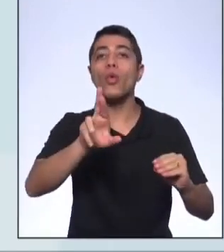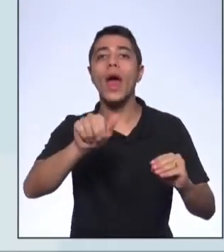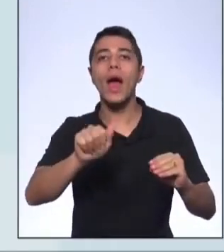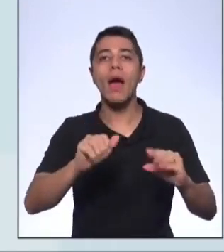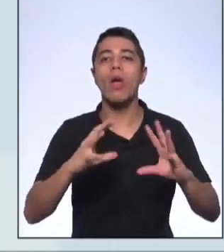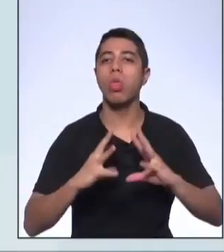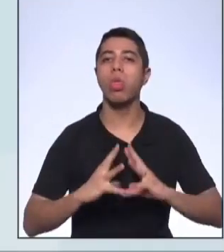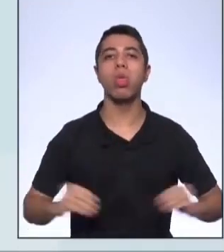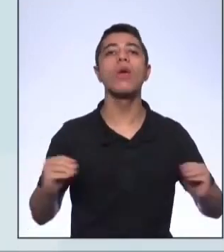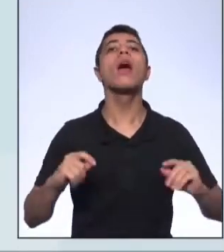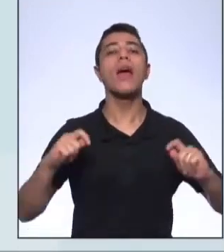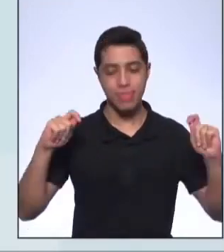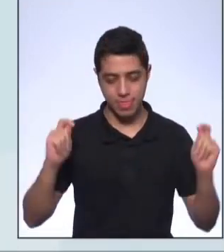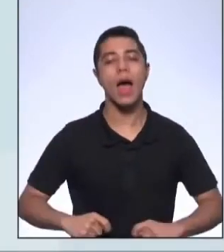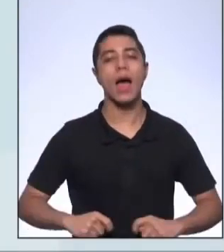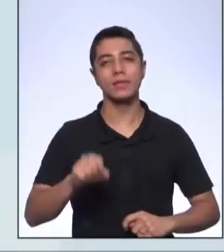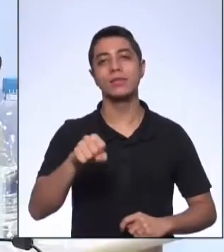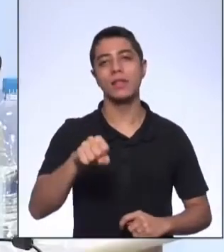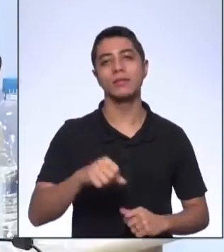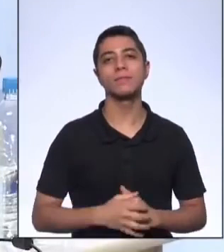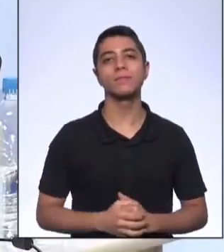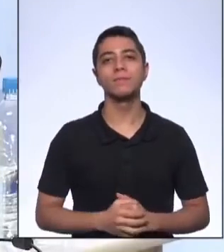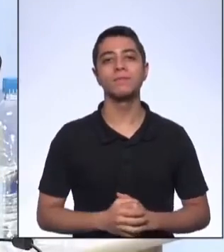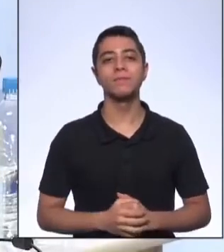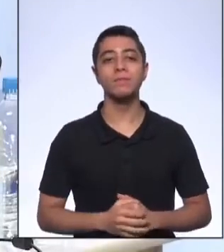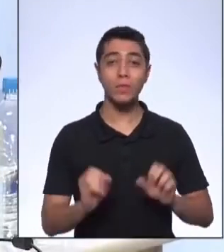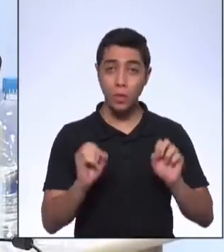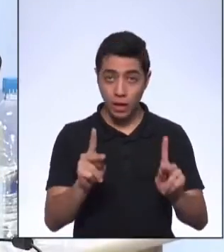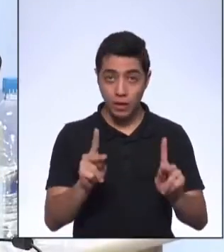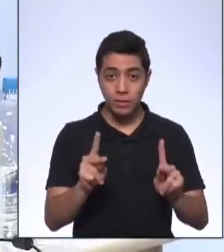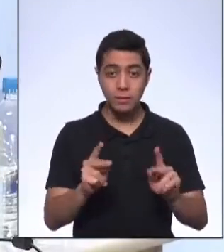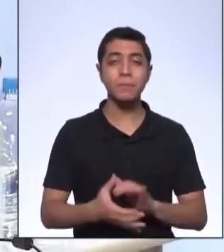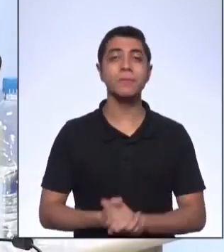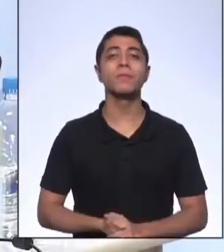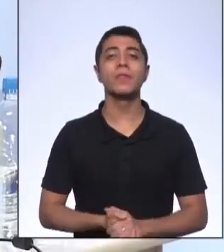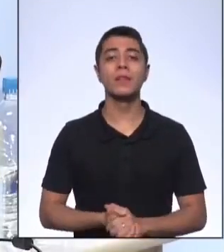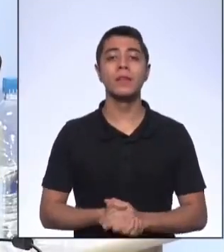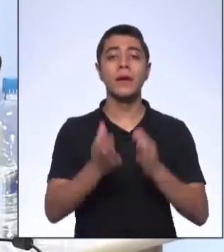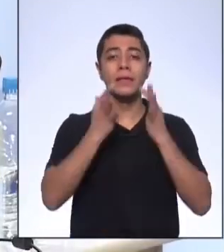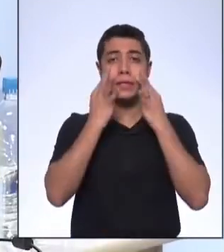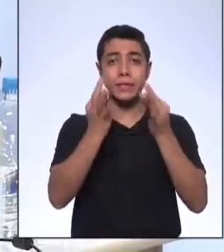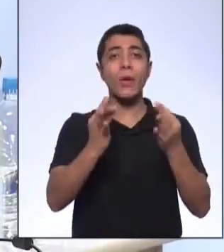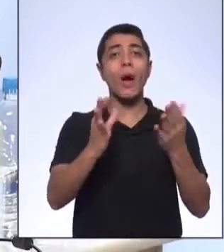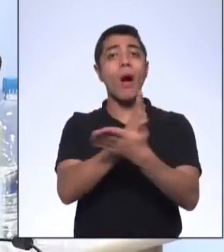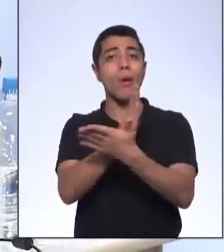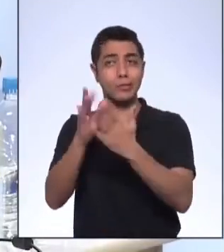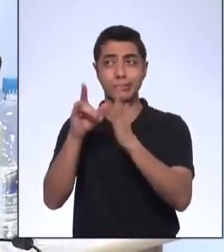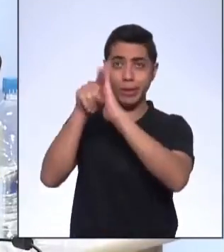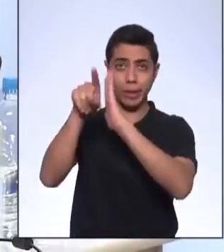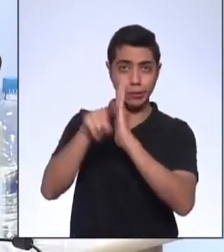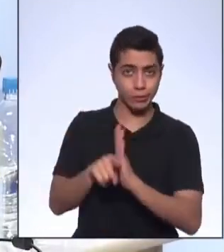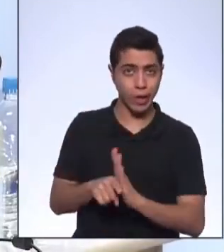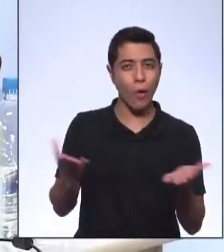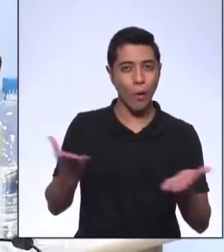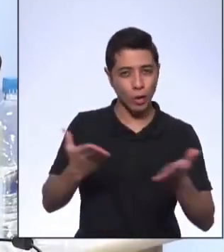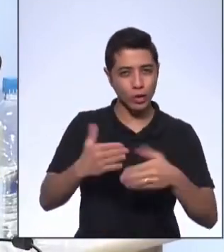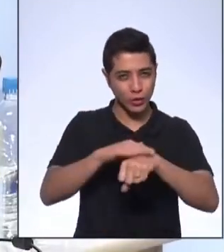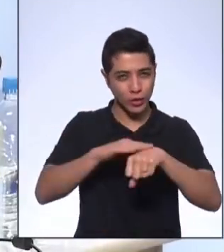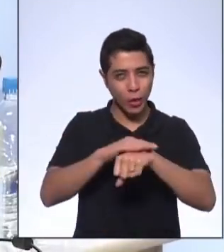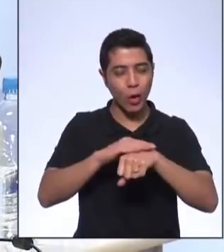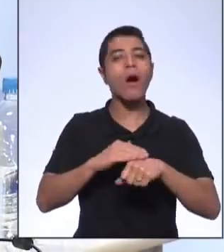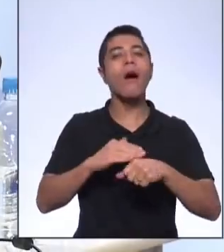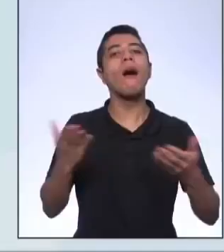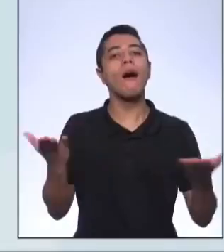para a gente. Vamos lá, nós vamos passar um pouquinho aqui e vamos interpretar algumas questões, tá? A respeito do que nós falamos hoje.